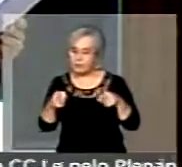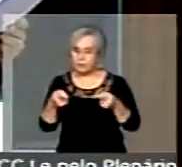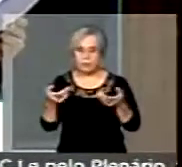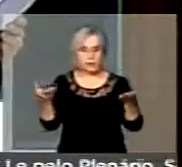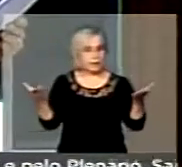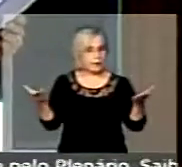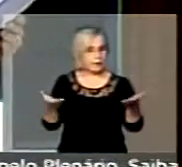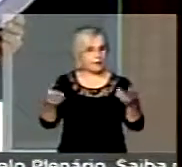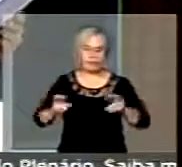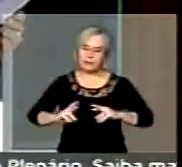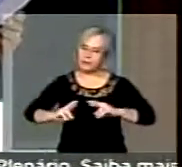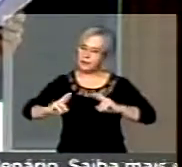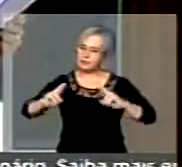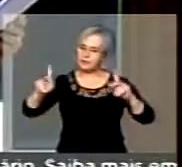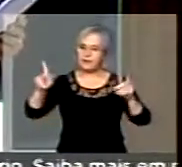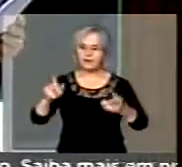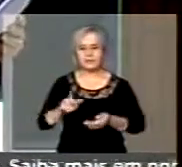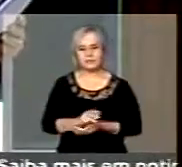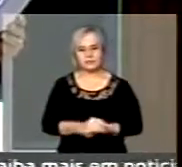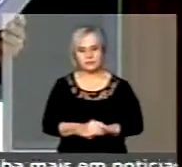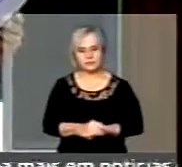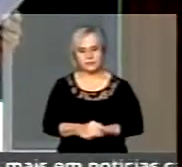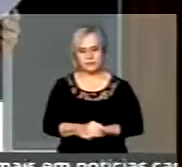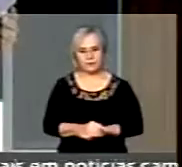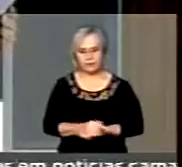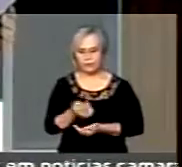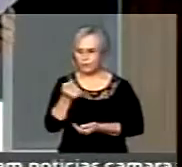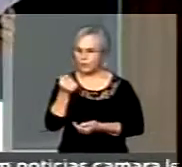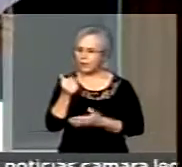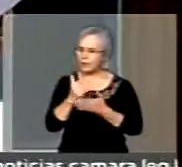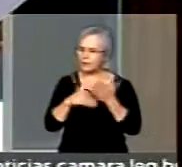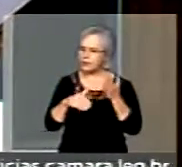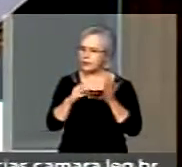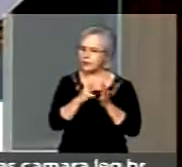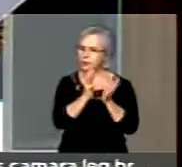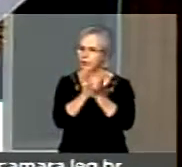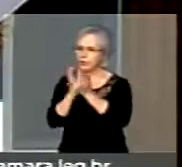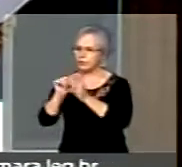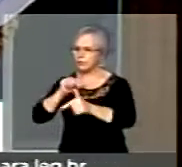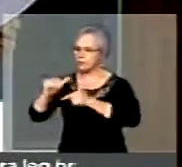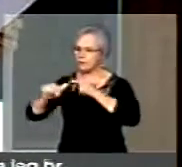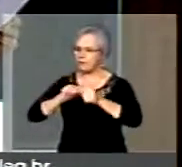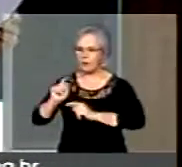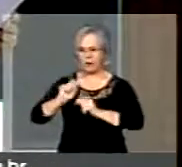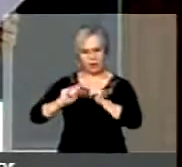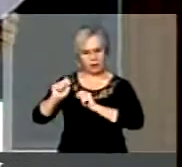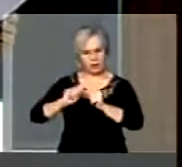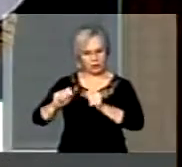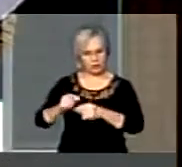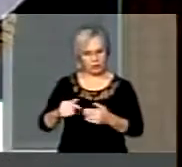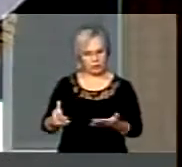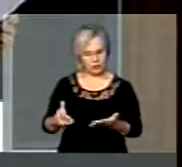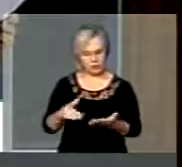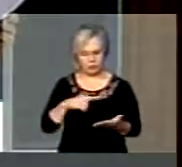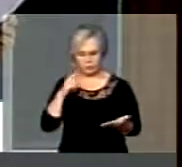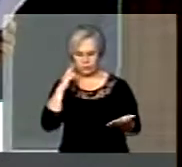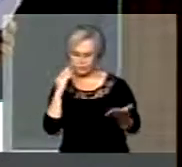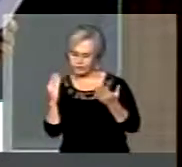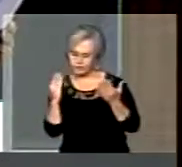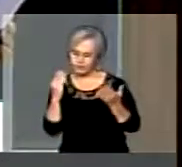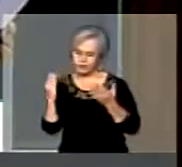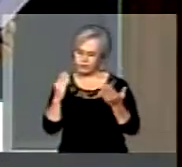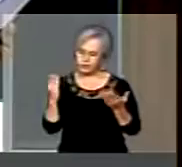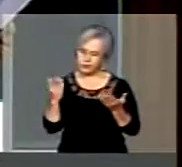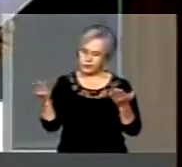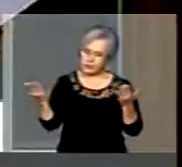fortíssimo impacto na expectativa empresarial, em quase todos os ramos de atividade econômica, em relação ao que é esperado para